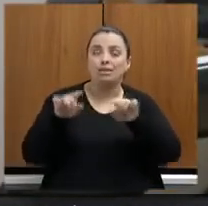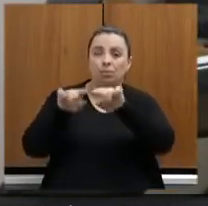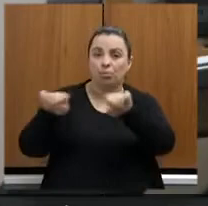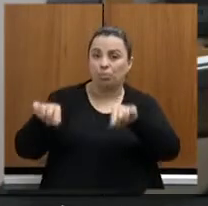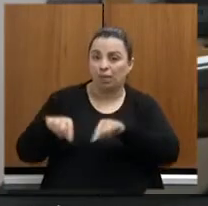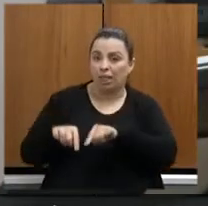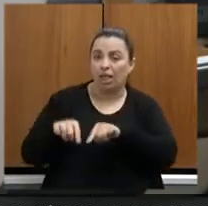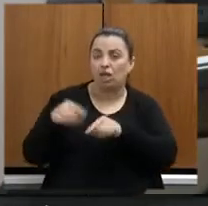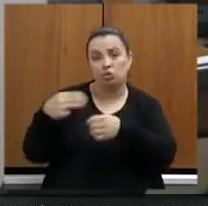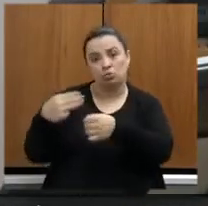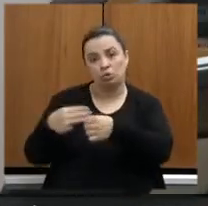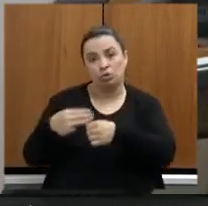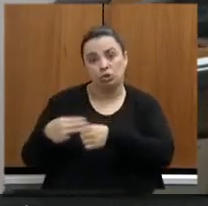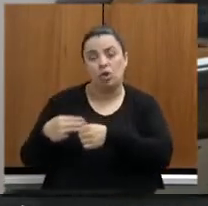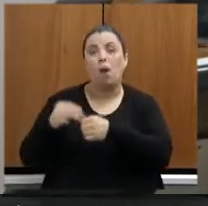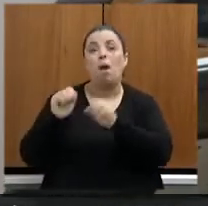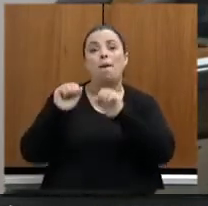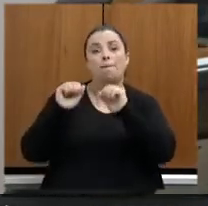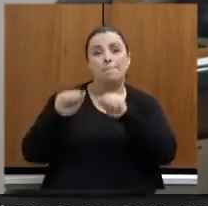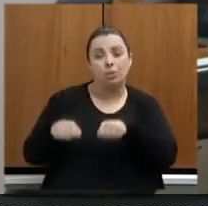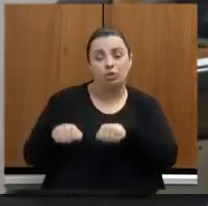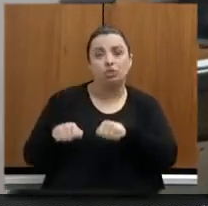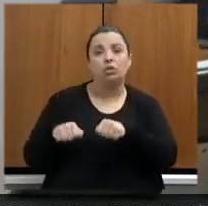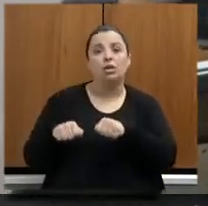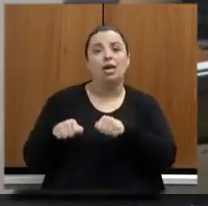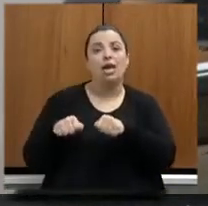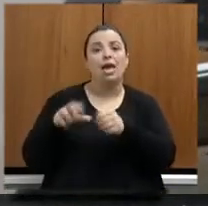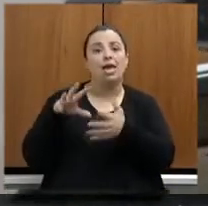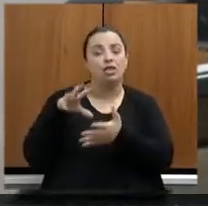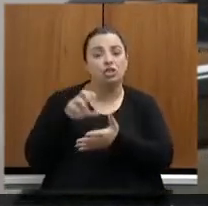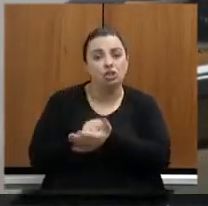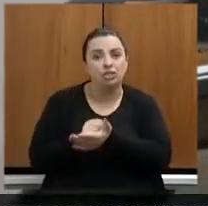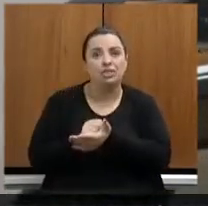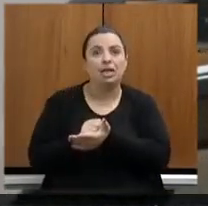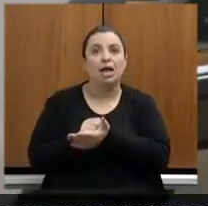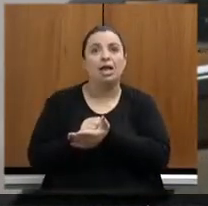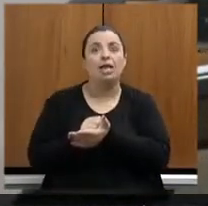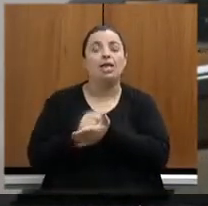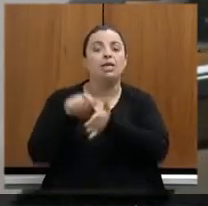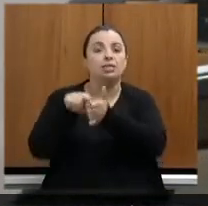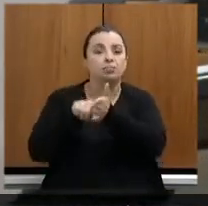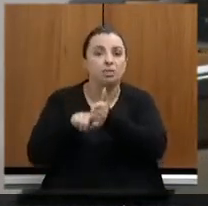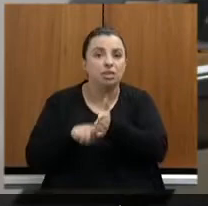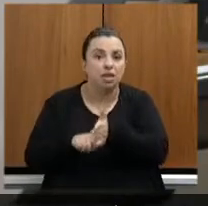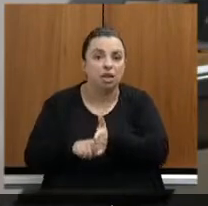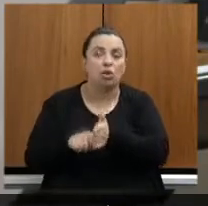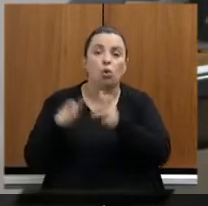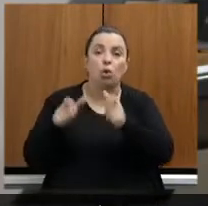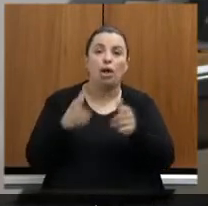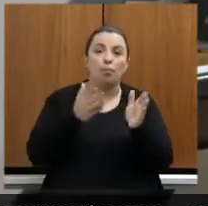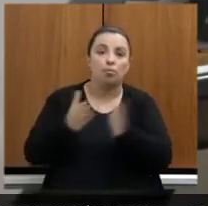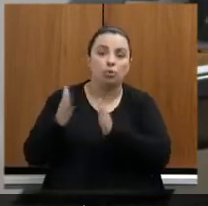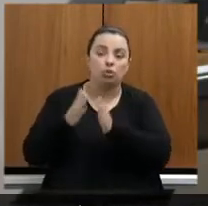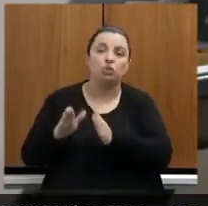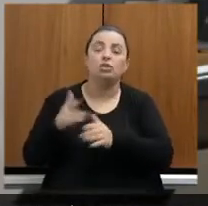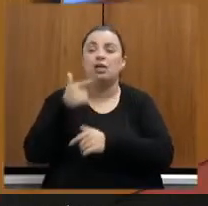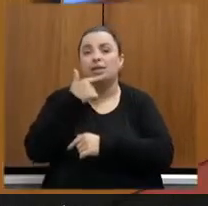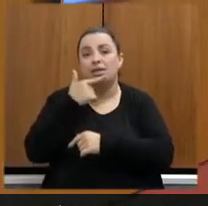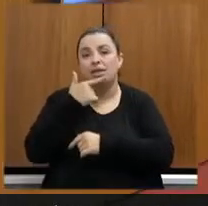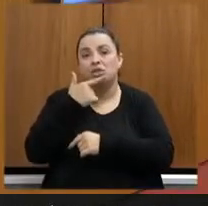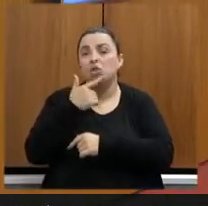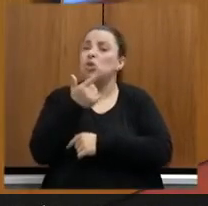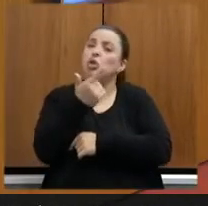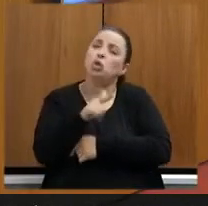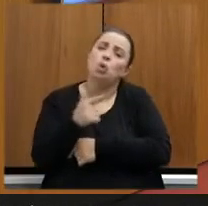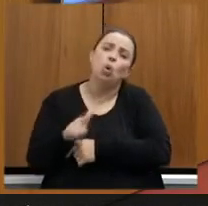poderá registrar inspecionar queijarias e demais estabelecimentos artesanais sim